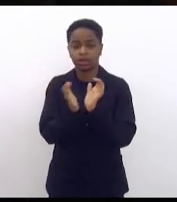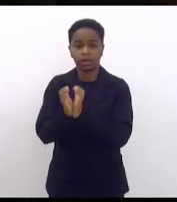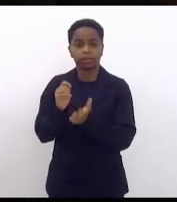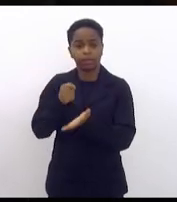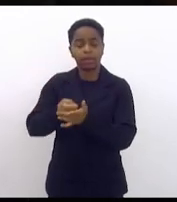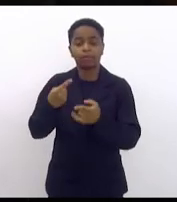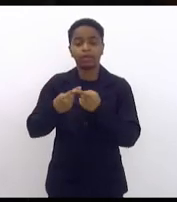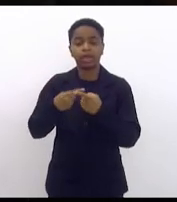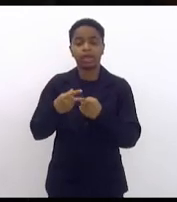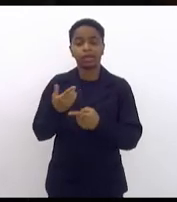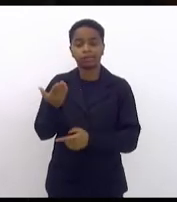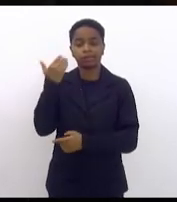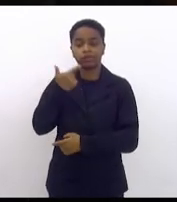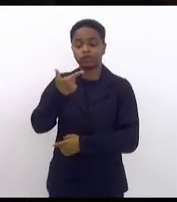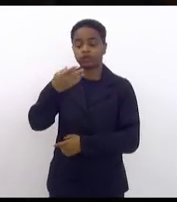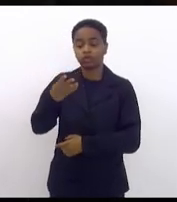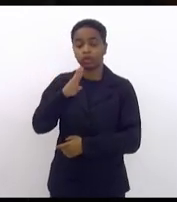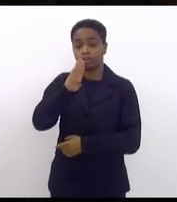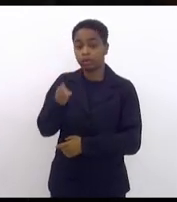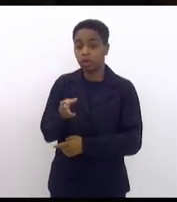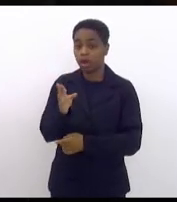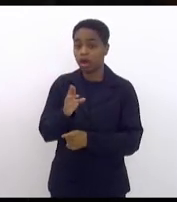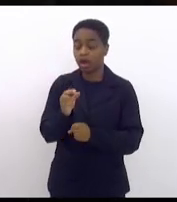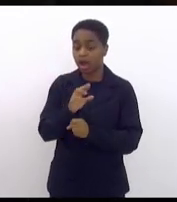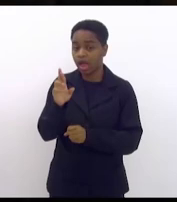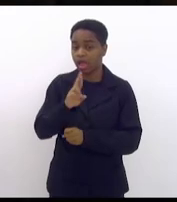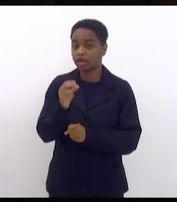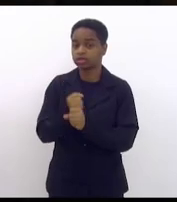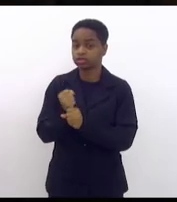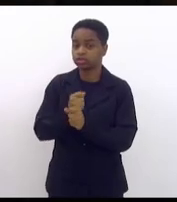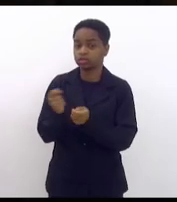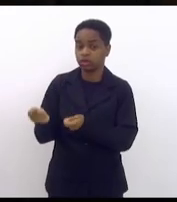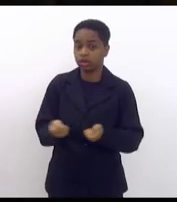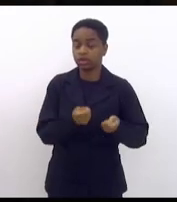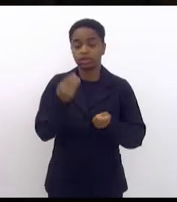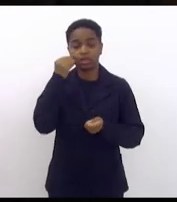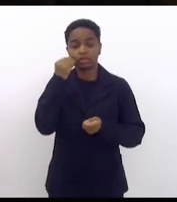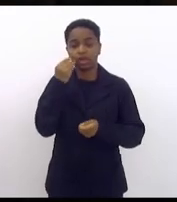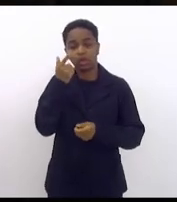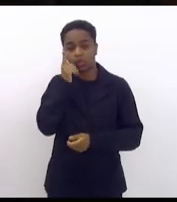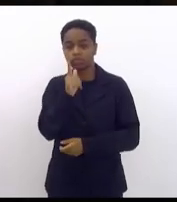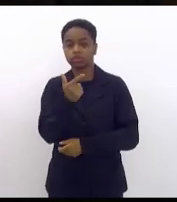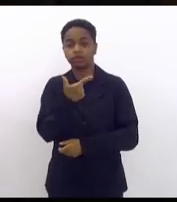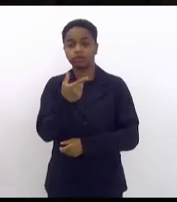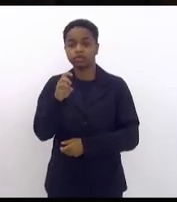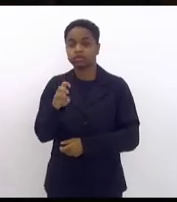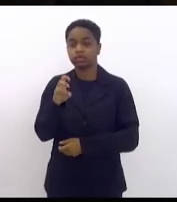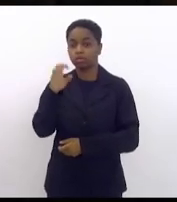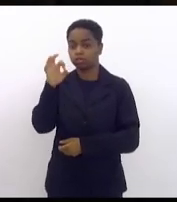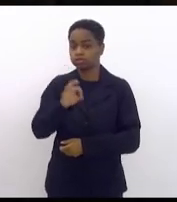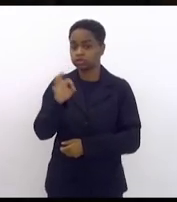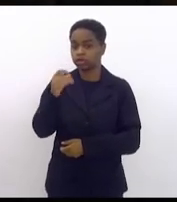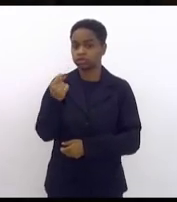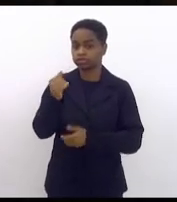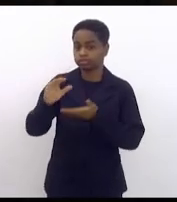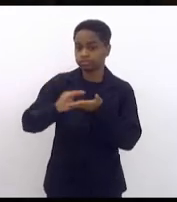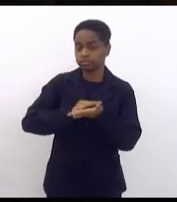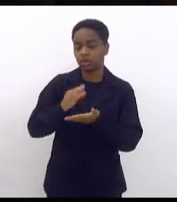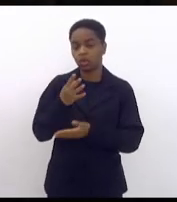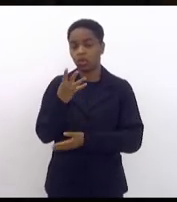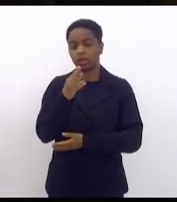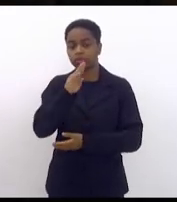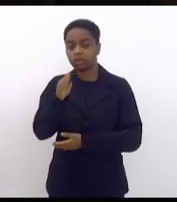ano, para tentar, através daí, recuperar pelo menos 20% a 25% em receitas, 4, 5